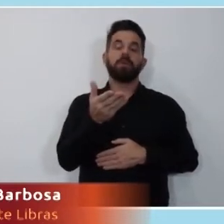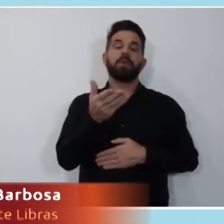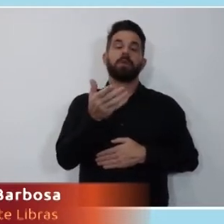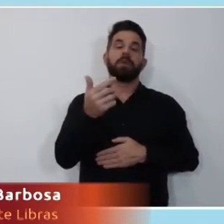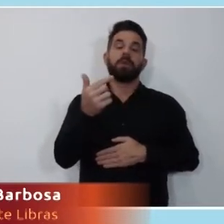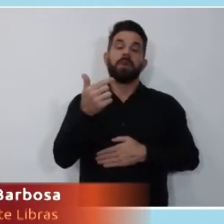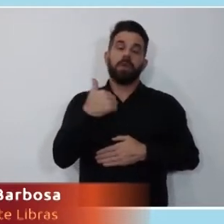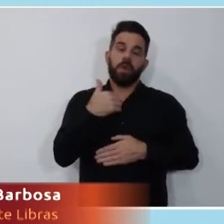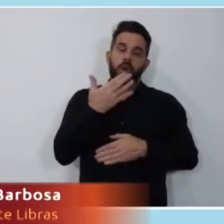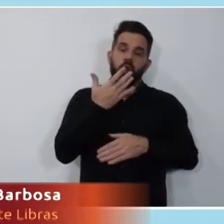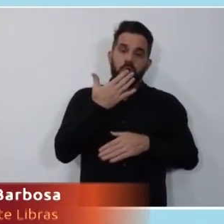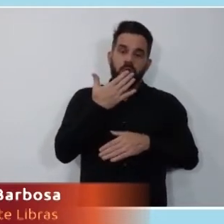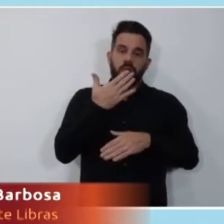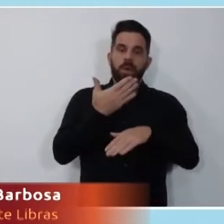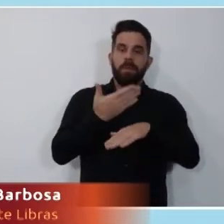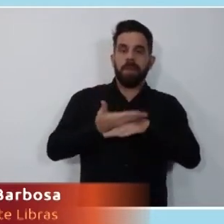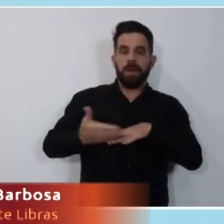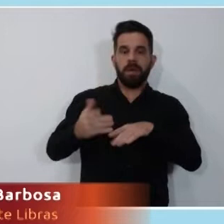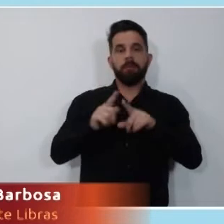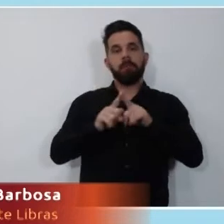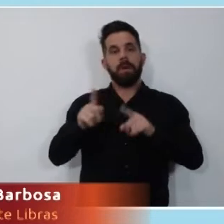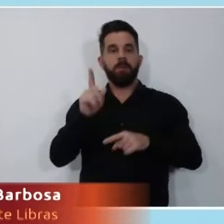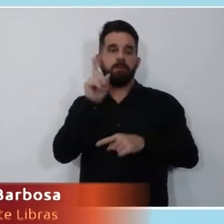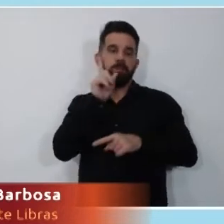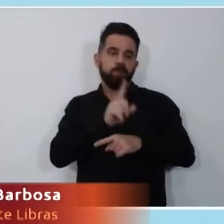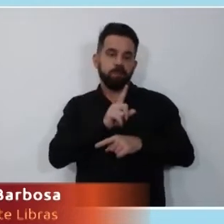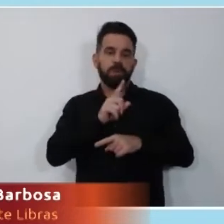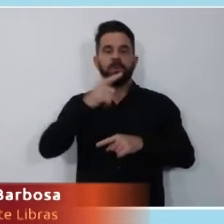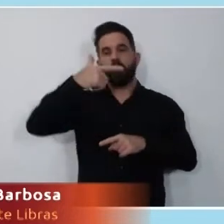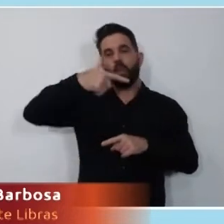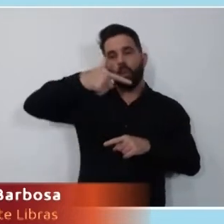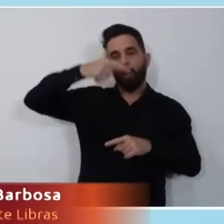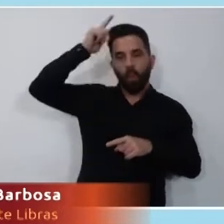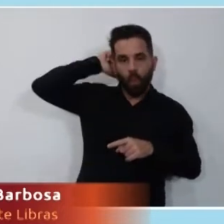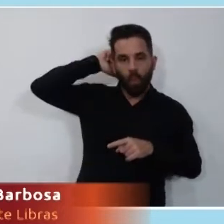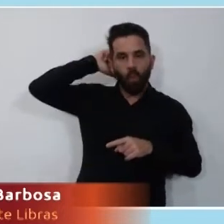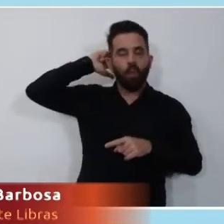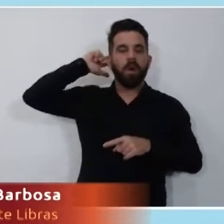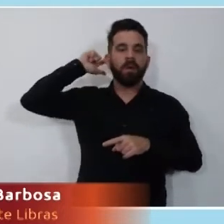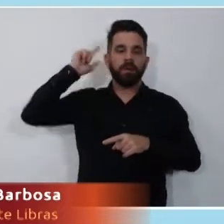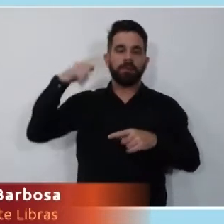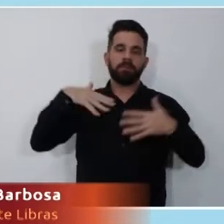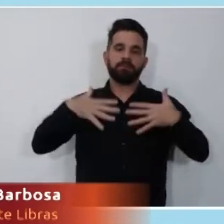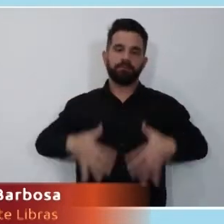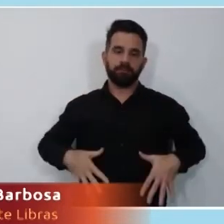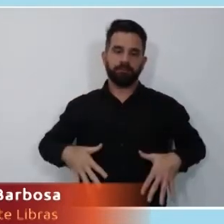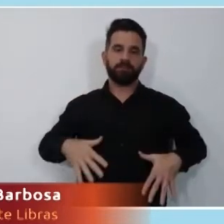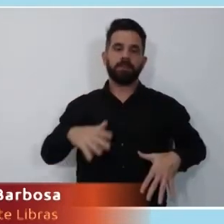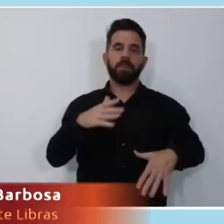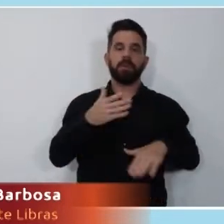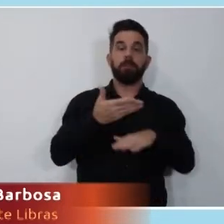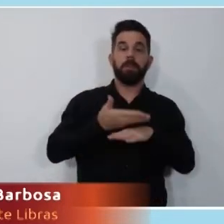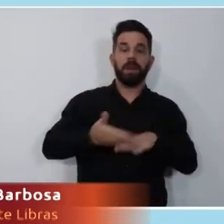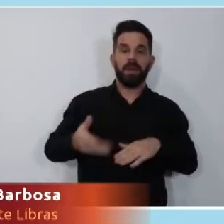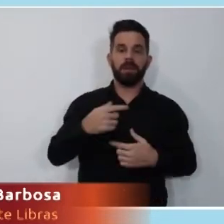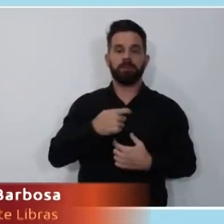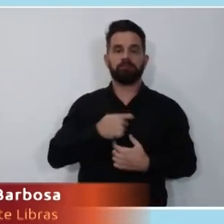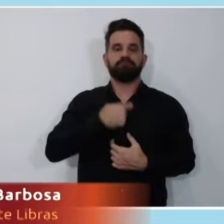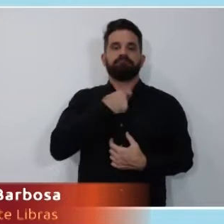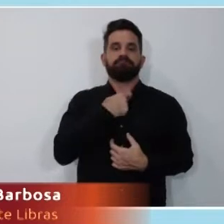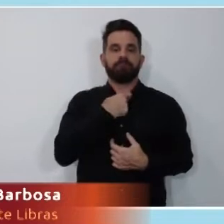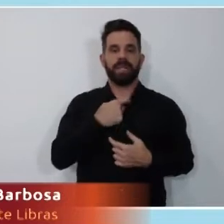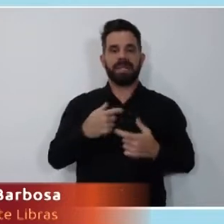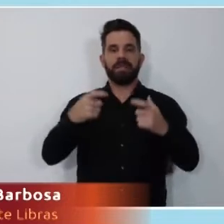branca, mas sou bem moreninho. Eu sou careca, estou nesse momento com uma camisa branca, uma gravatinha. Estou na sala